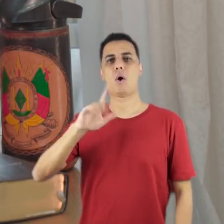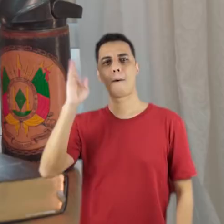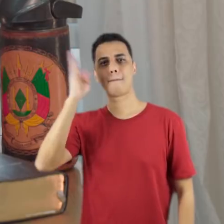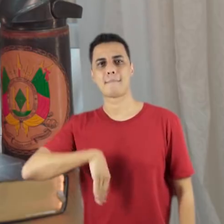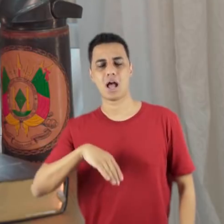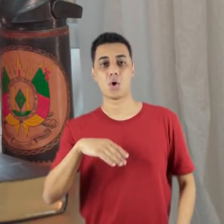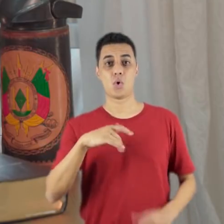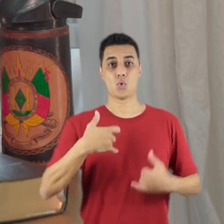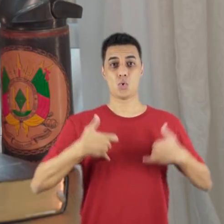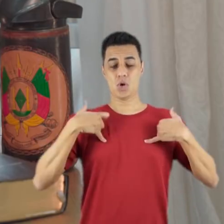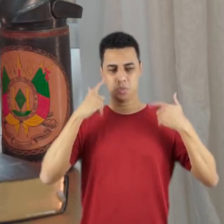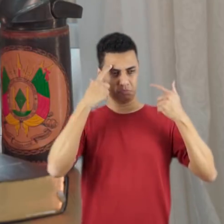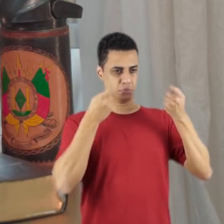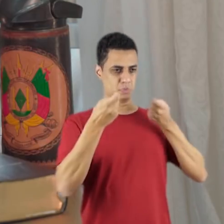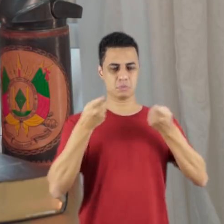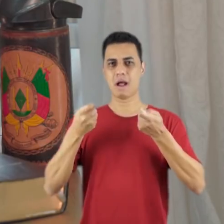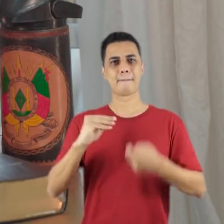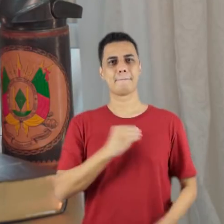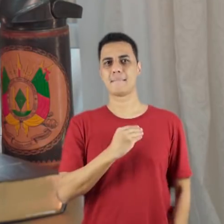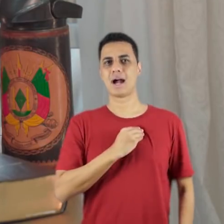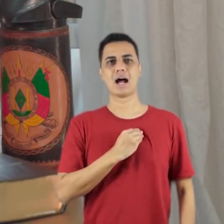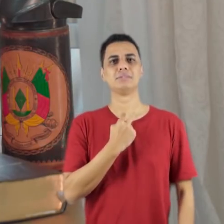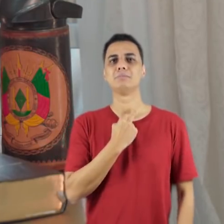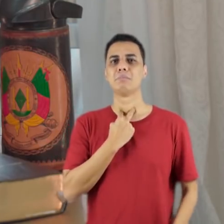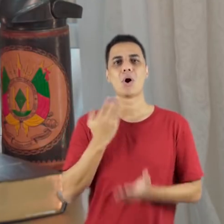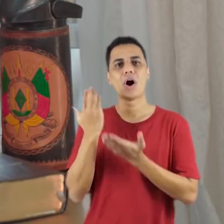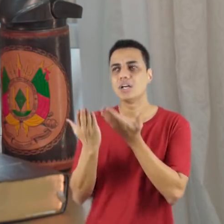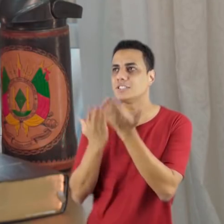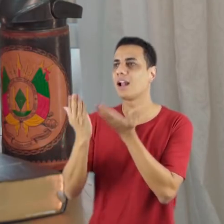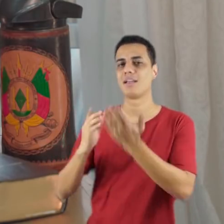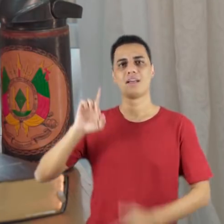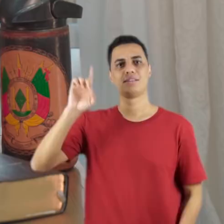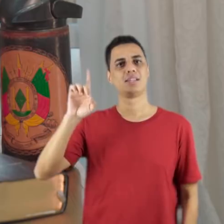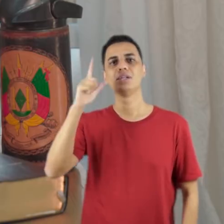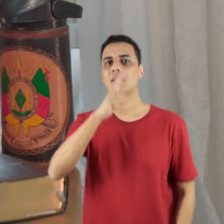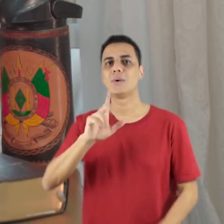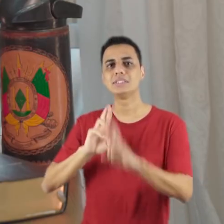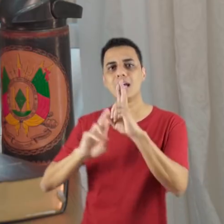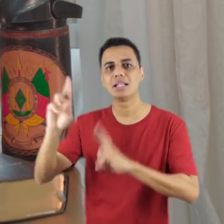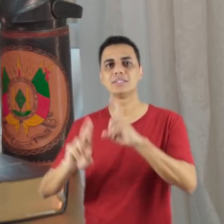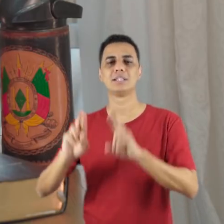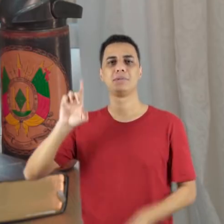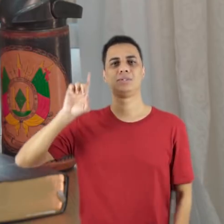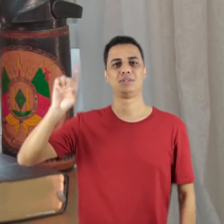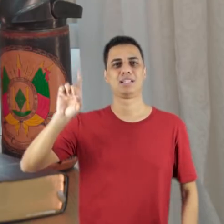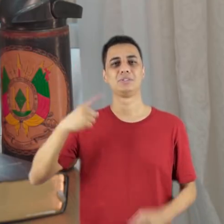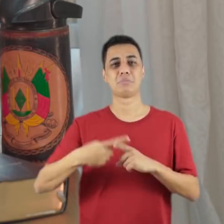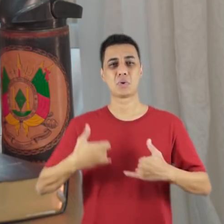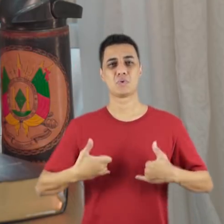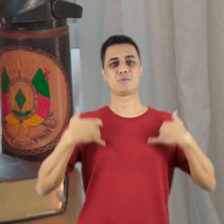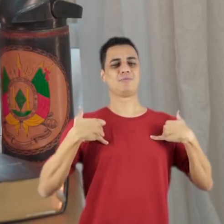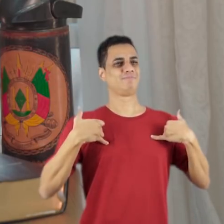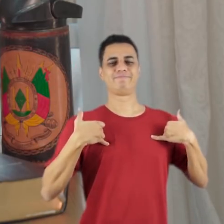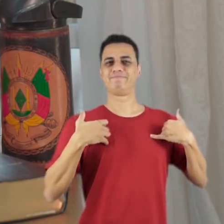em pecado e não pode agradar a Deus. Na verdade, não consegue ter um relacionamento com Deus porque ele detesta o orgulho. É um coração que